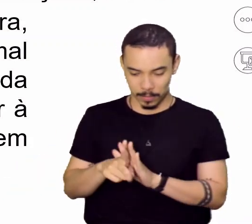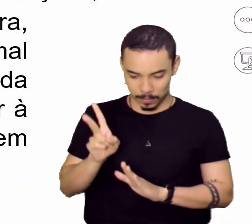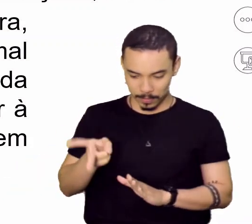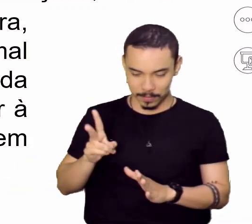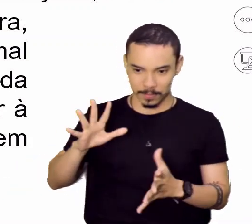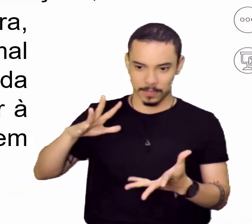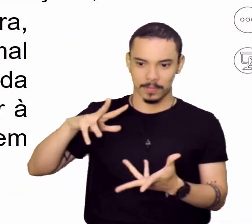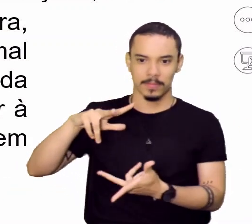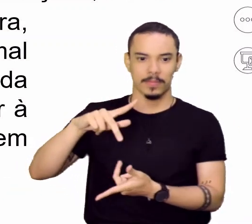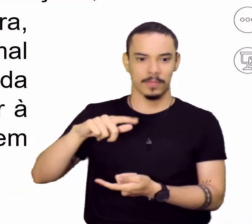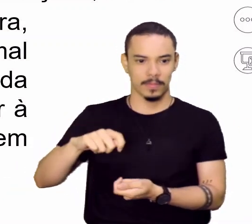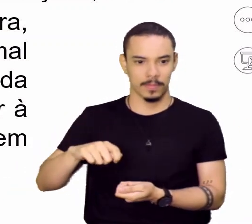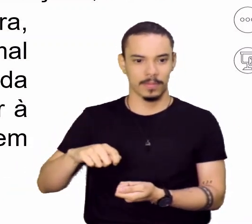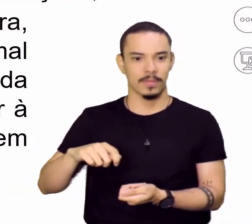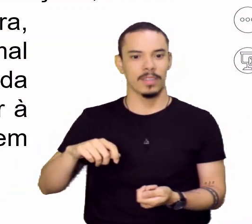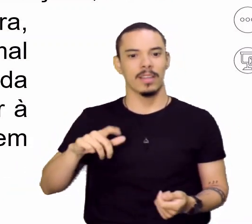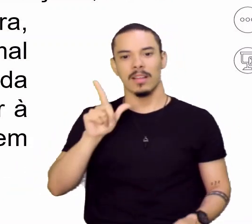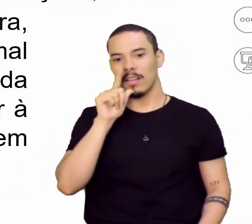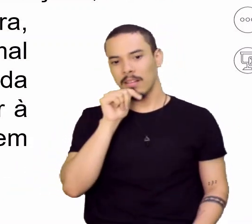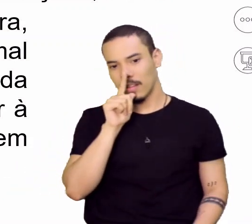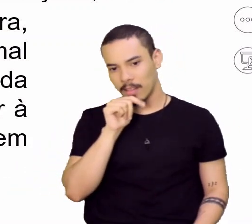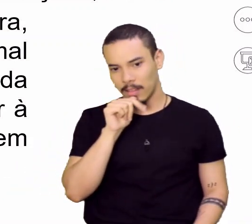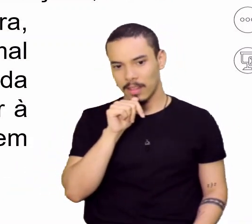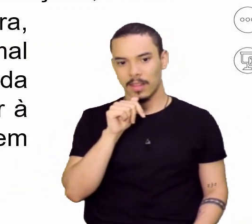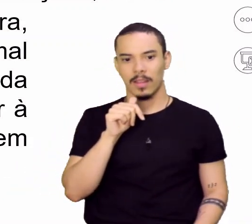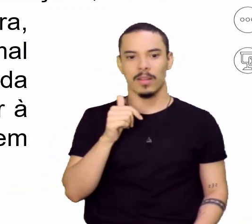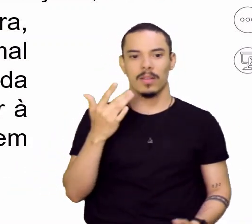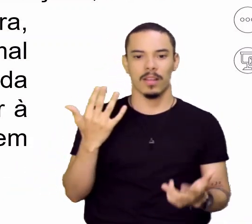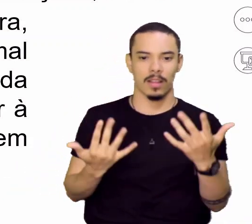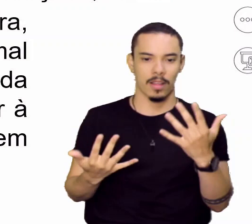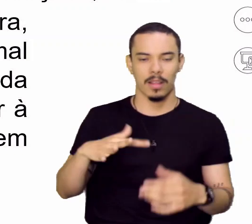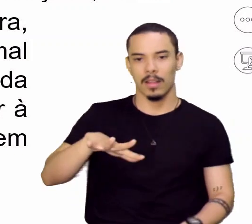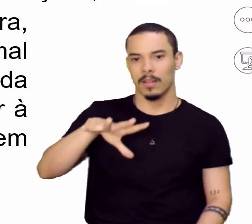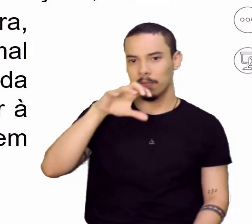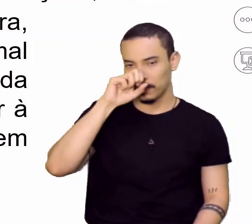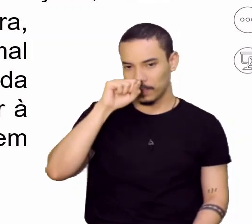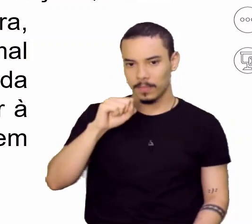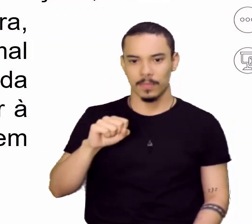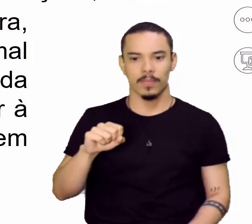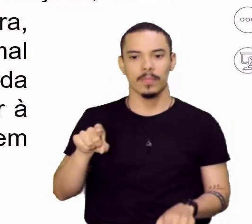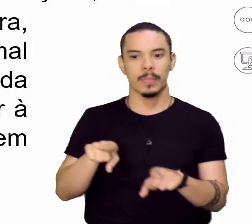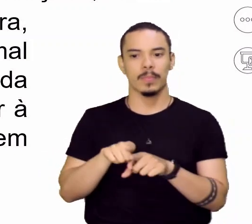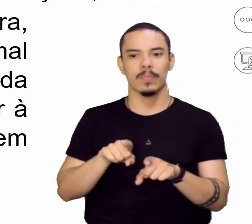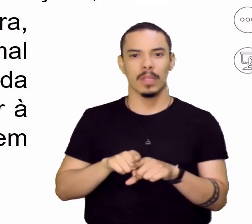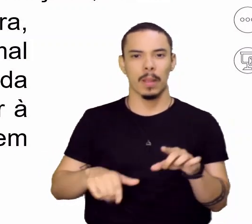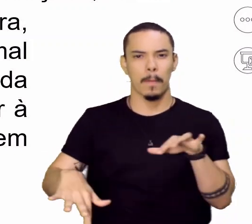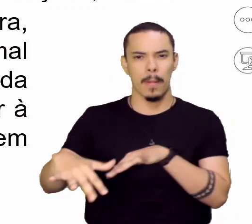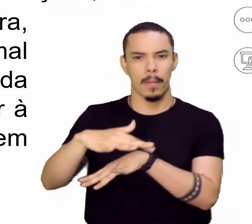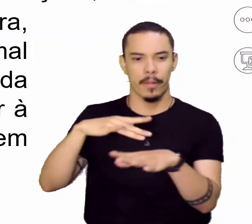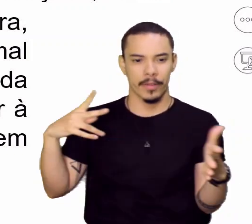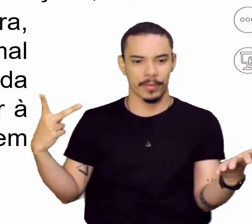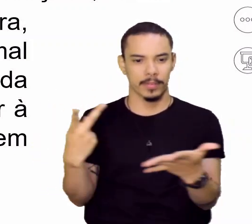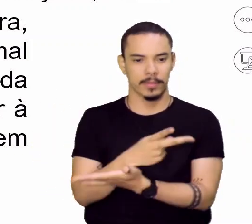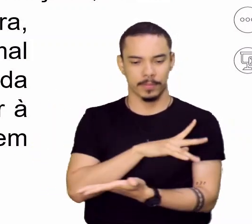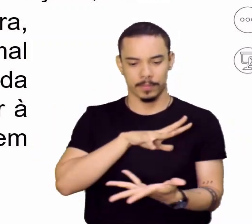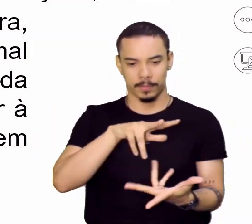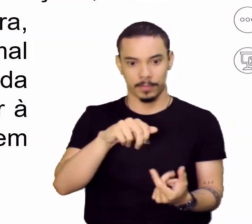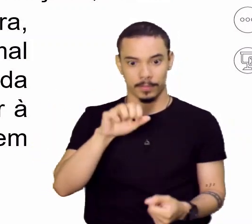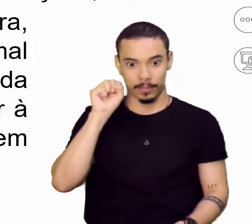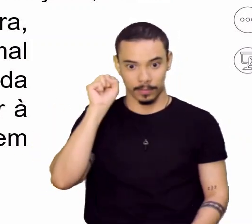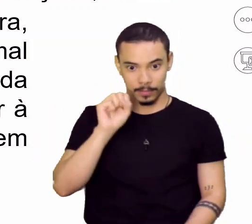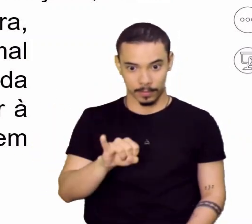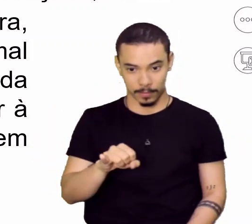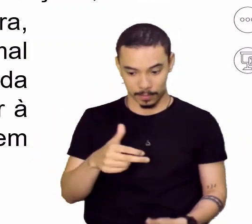mundo, terra, água, ar e fogo, e as outras coisas que se manifestam neste mundo, se alguma